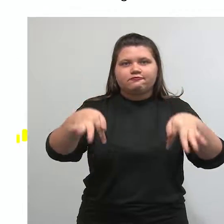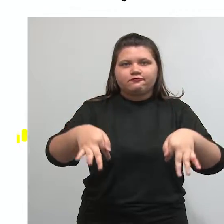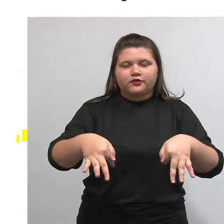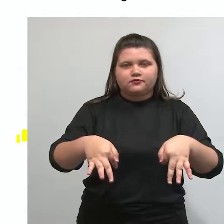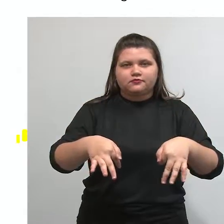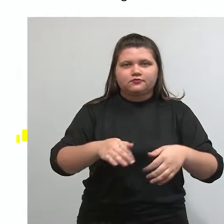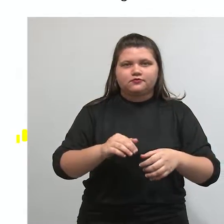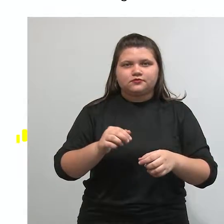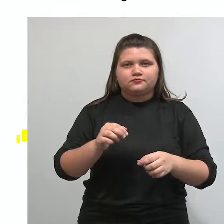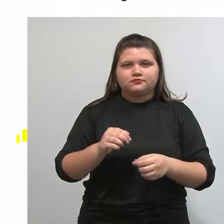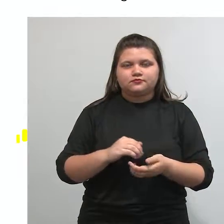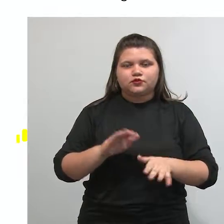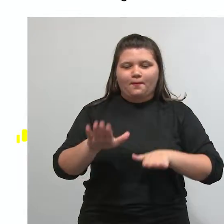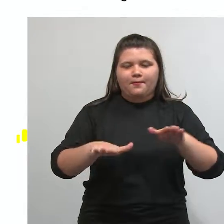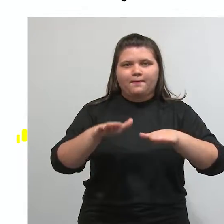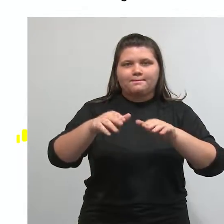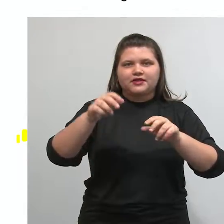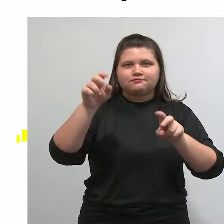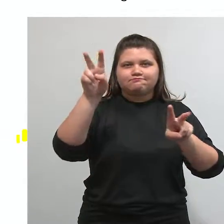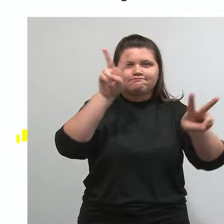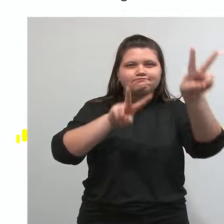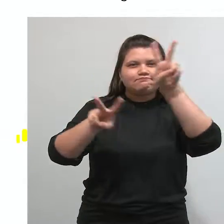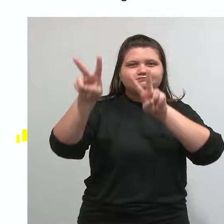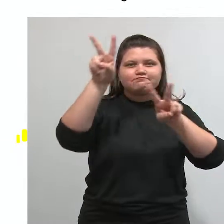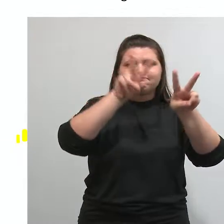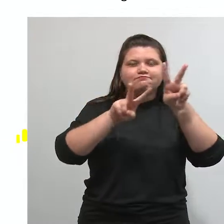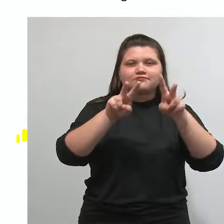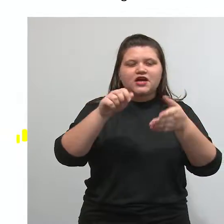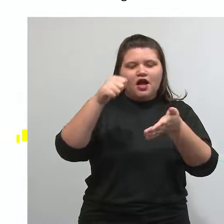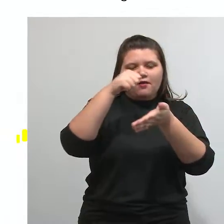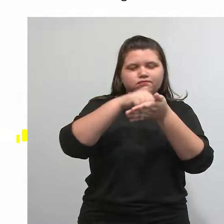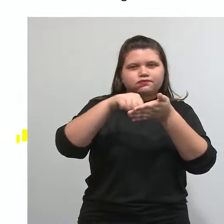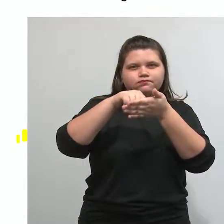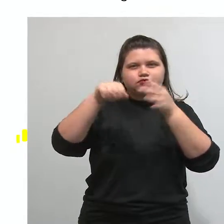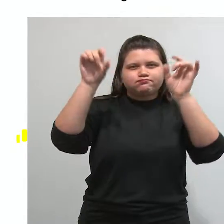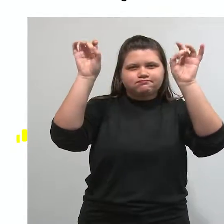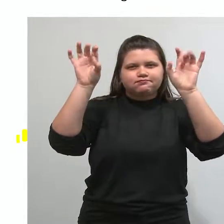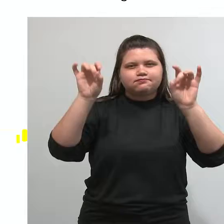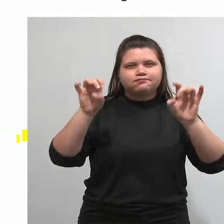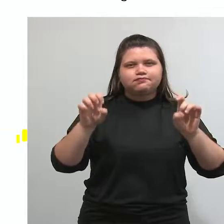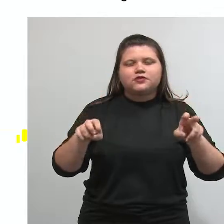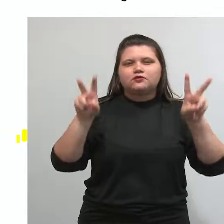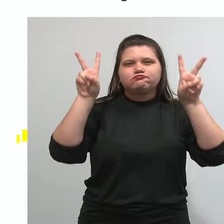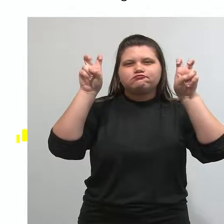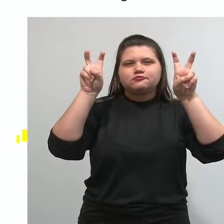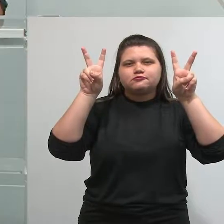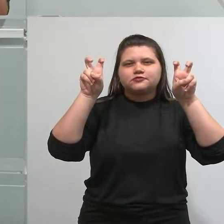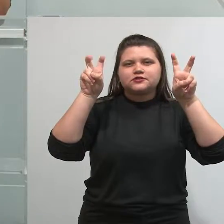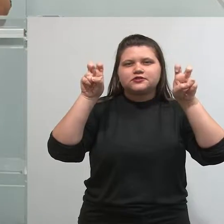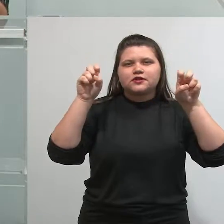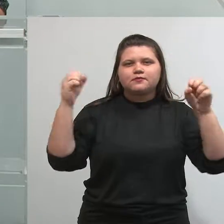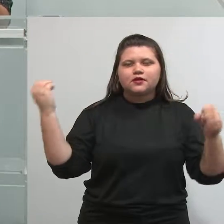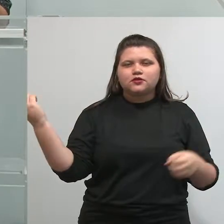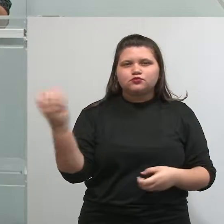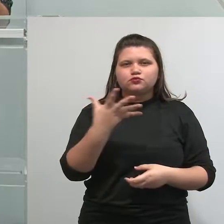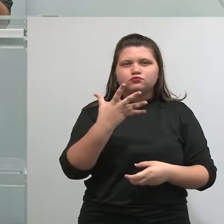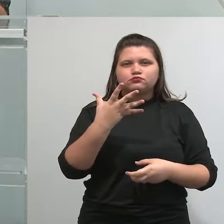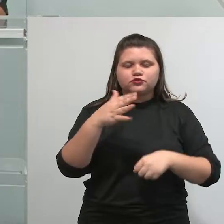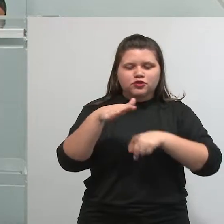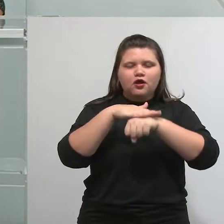processo de observação. Por quê? A descrição do tema, ela vem a partir do momento em que você tem uma